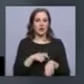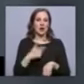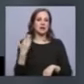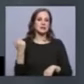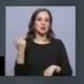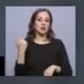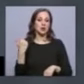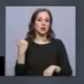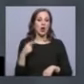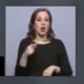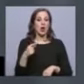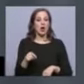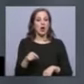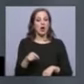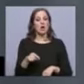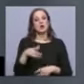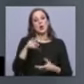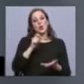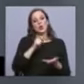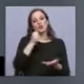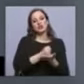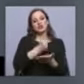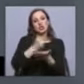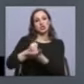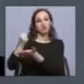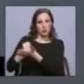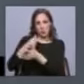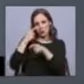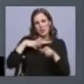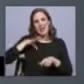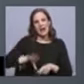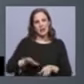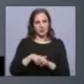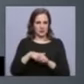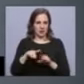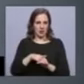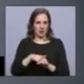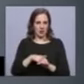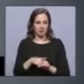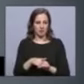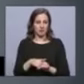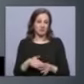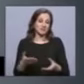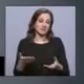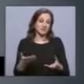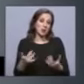do ritual as pessoas querem participar na g 4 que a